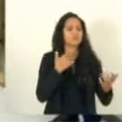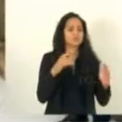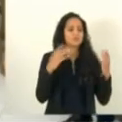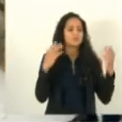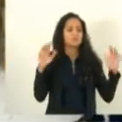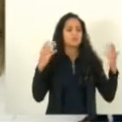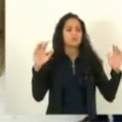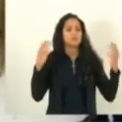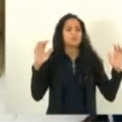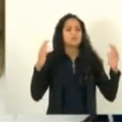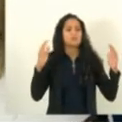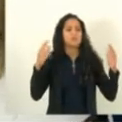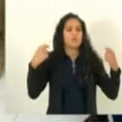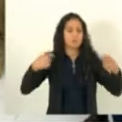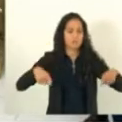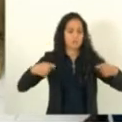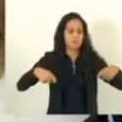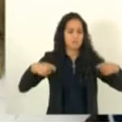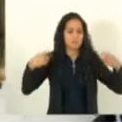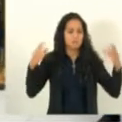ele, porque o cara merece.